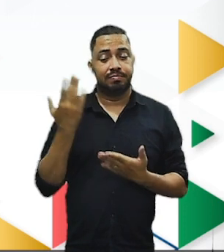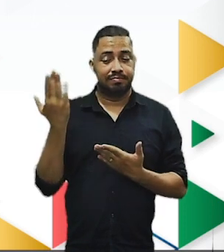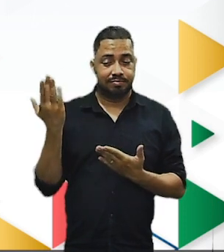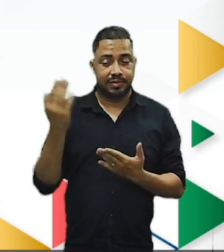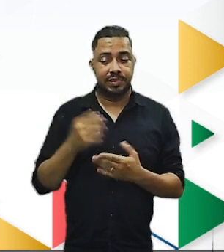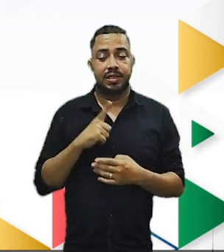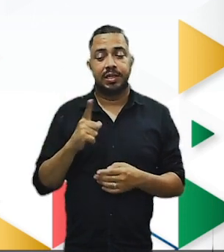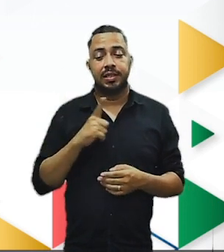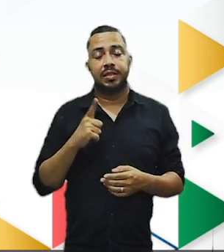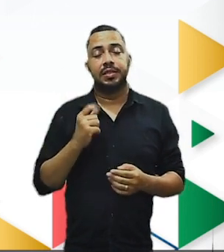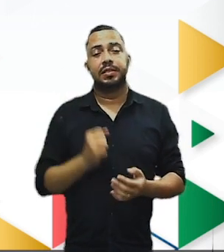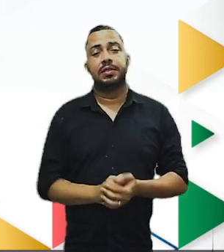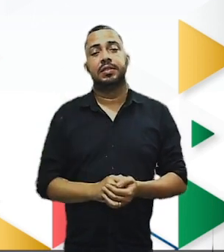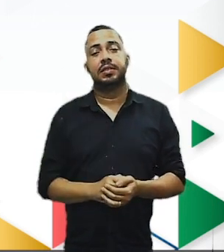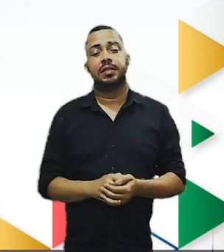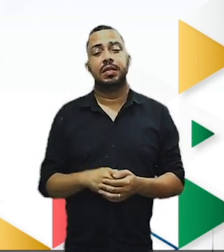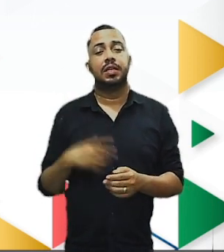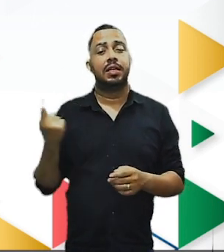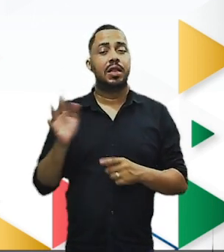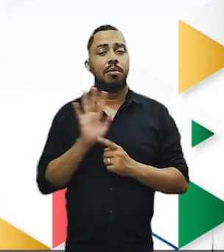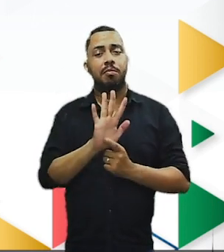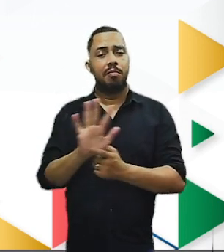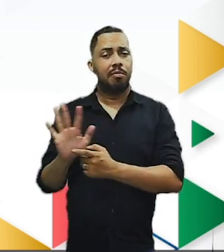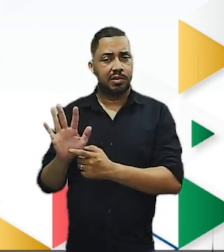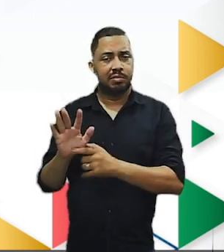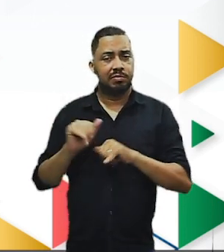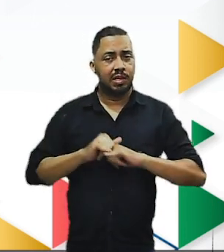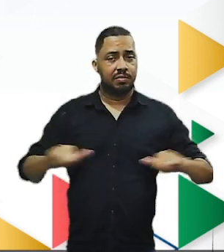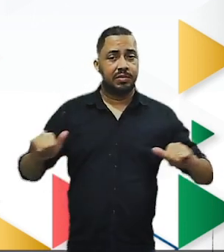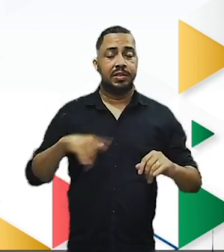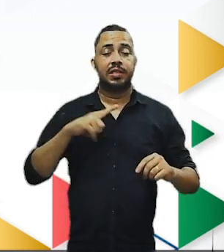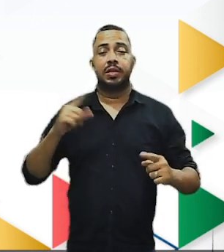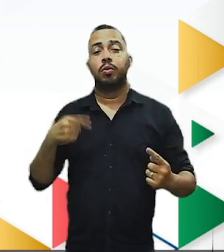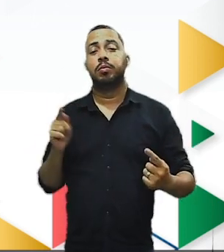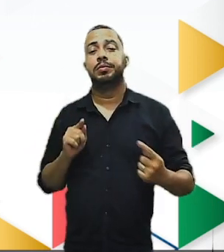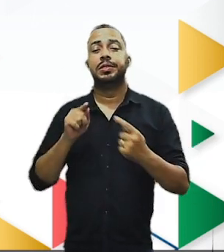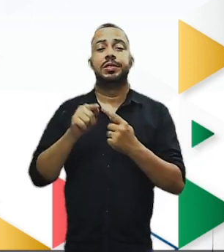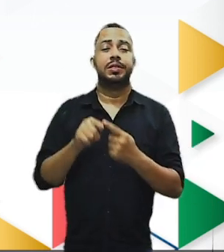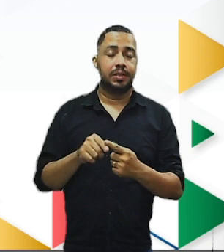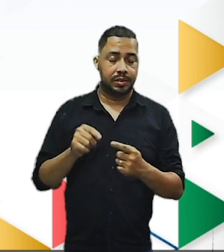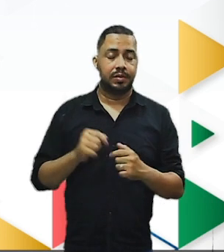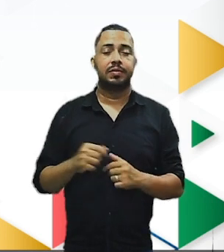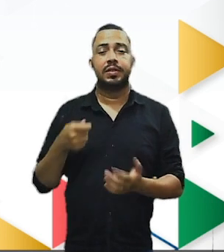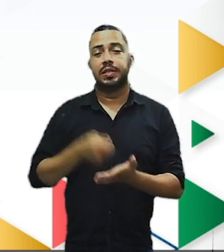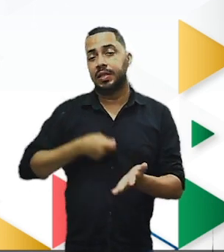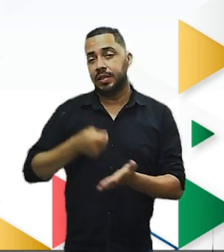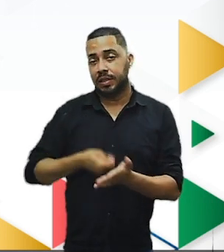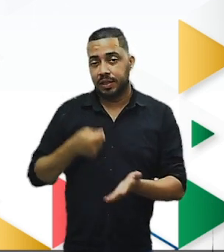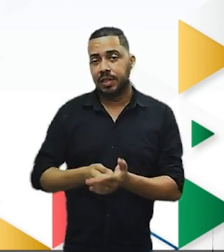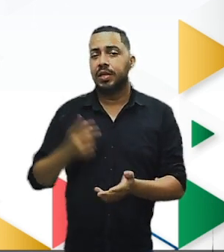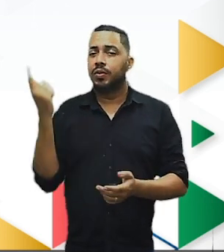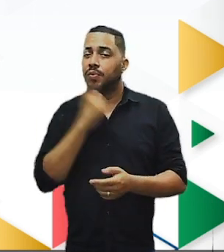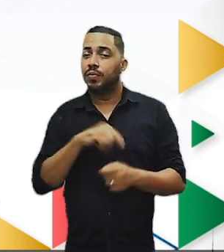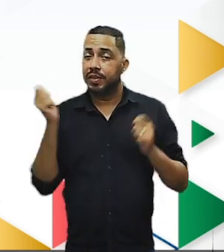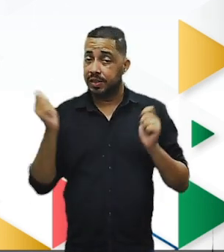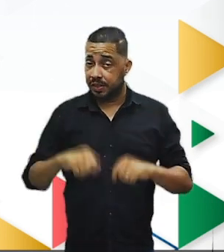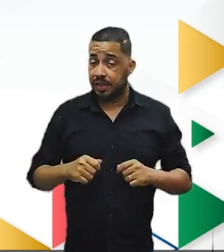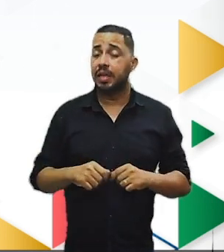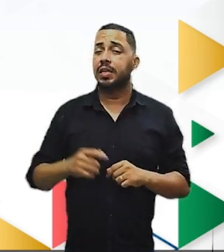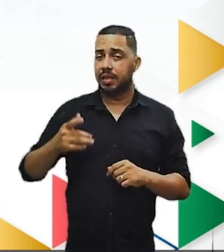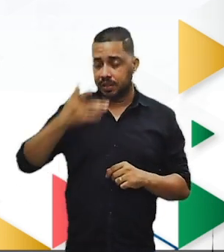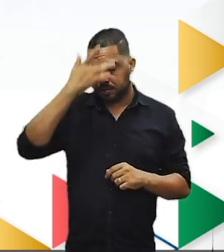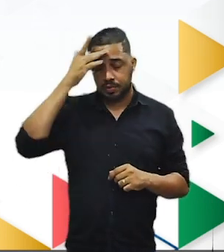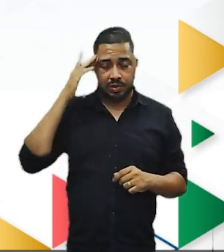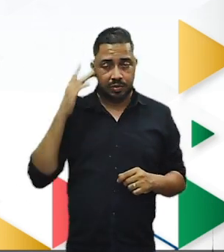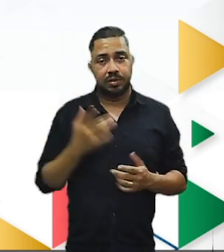nós temos a propaganda, tem por objetivo justamente tentar convencer o público de